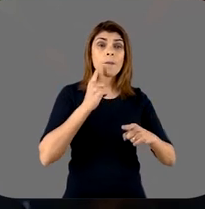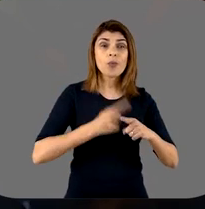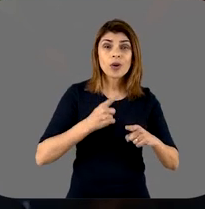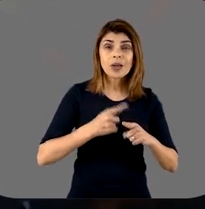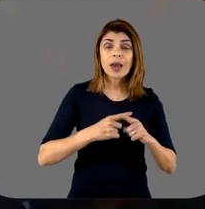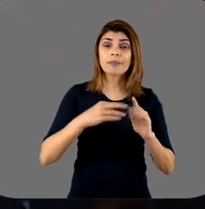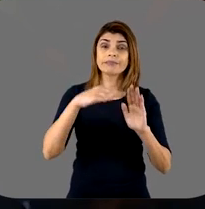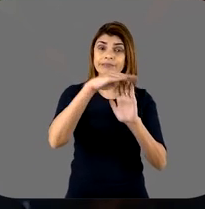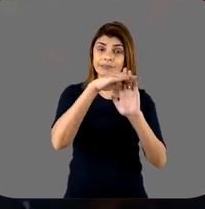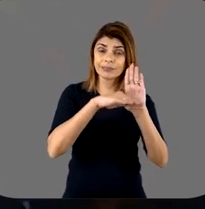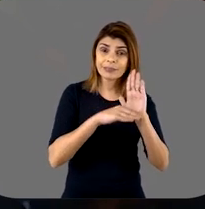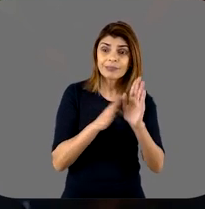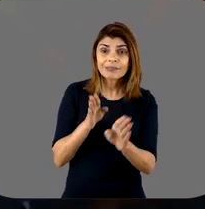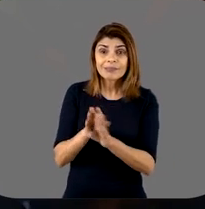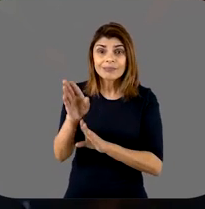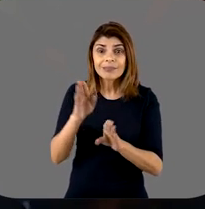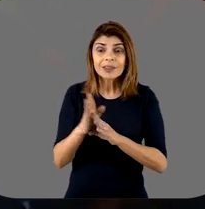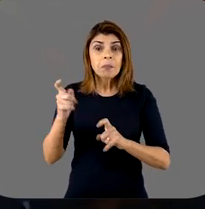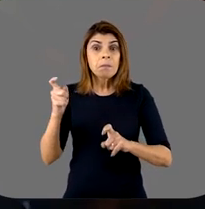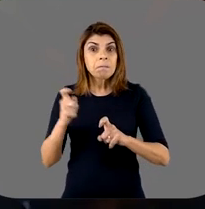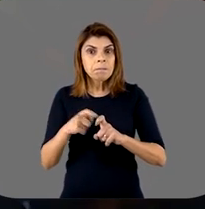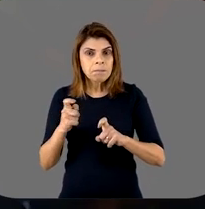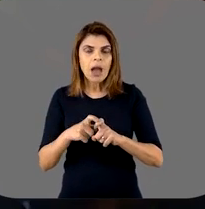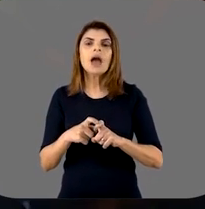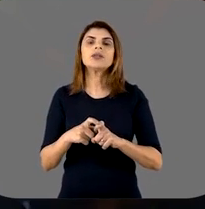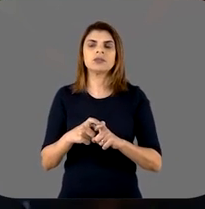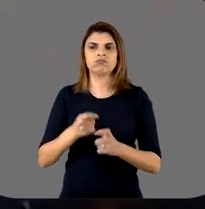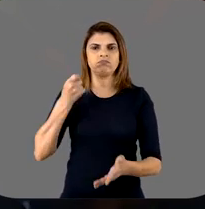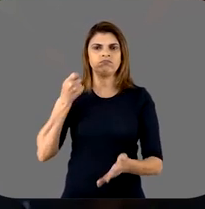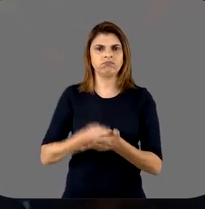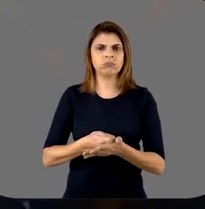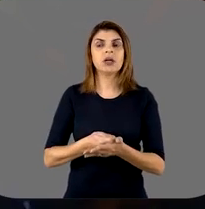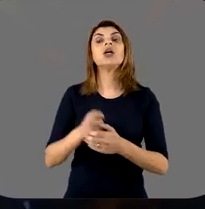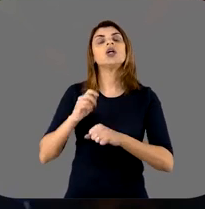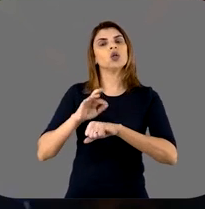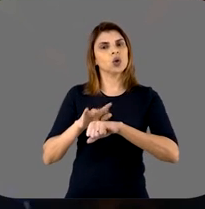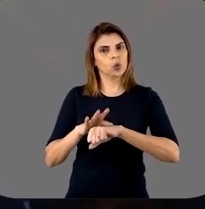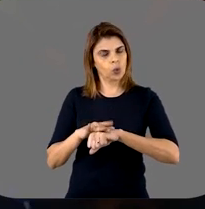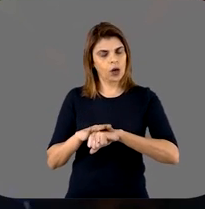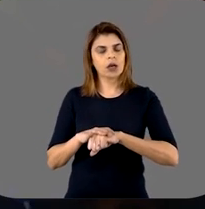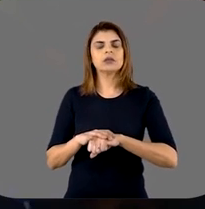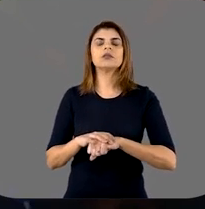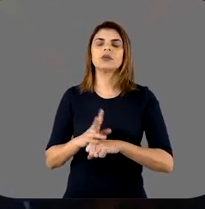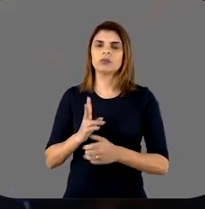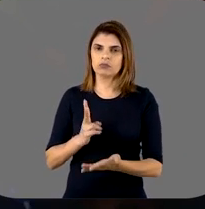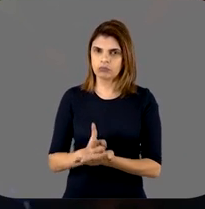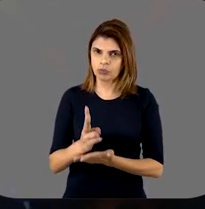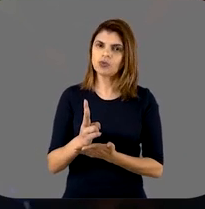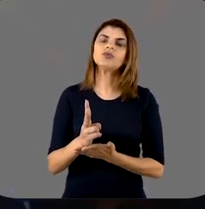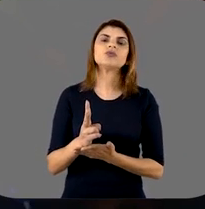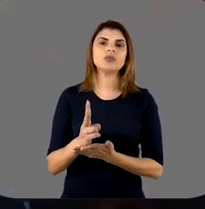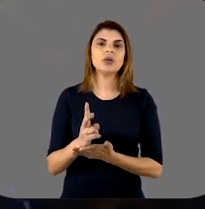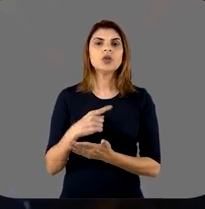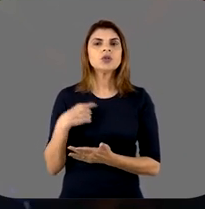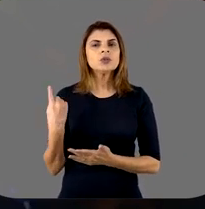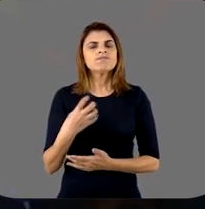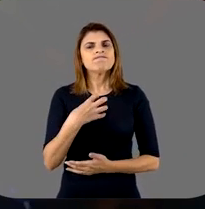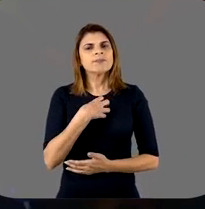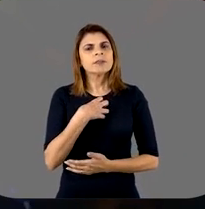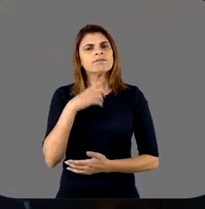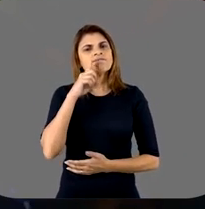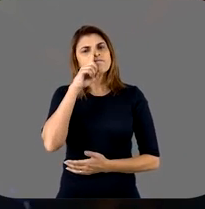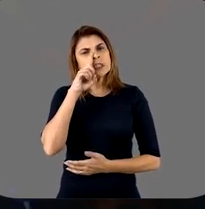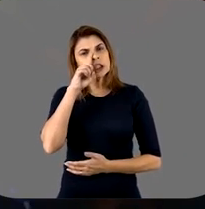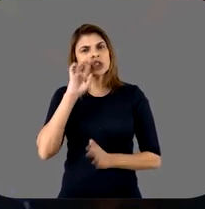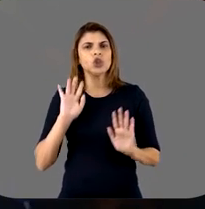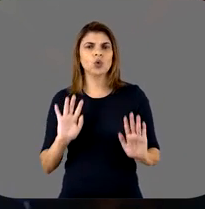dos protocolos médicos para o tratamento da doença, mas a doença continua em níveis muito altos, o que nos coloca sob um